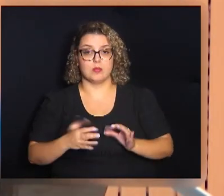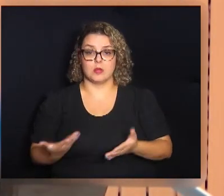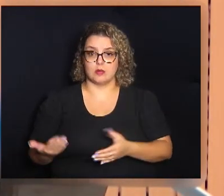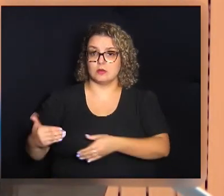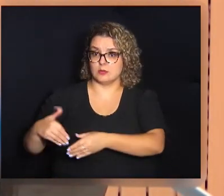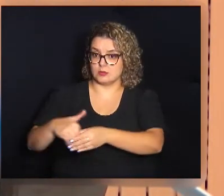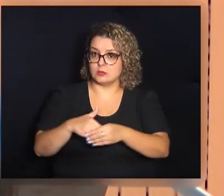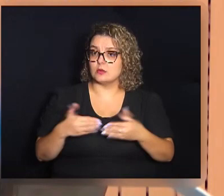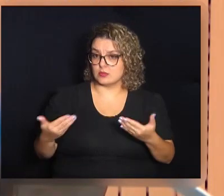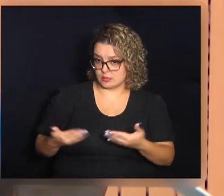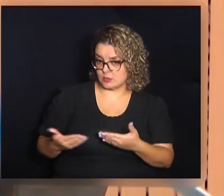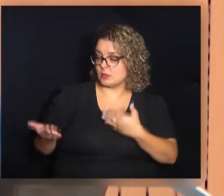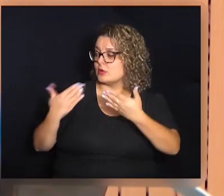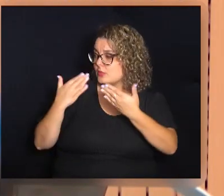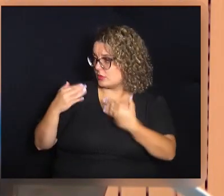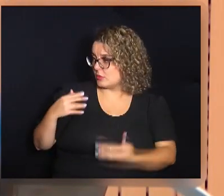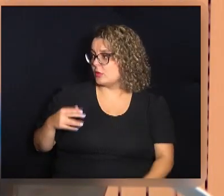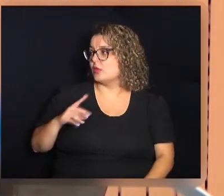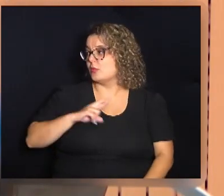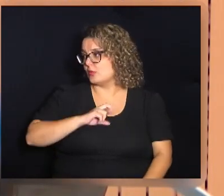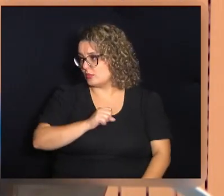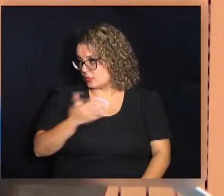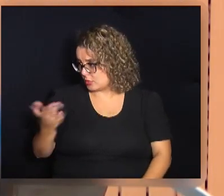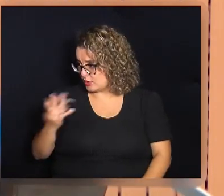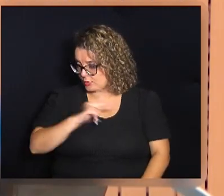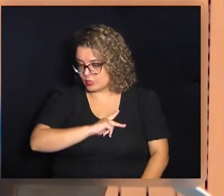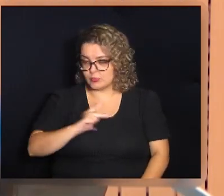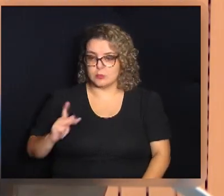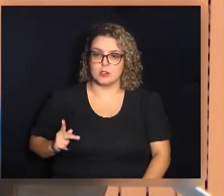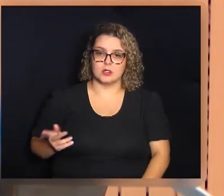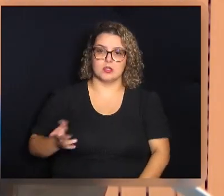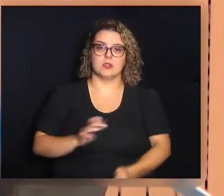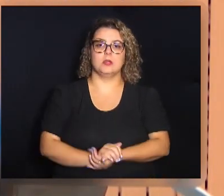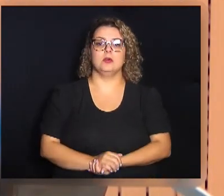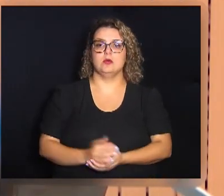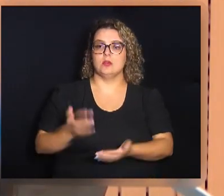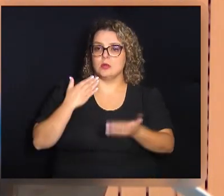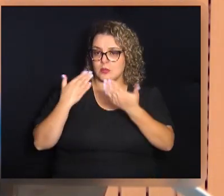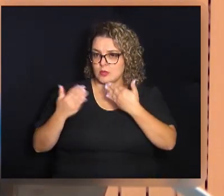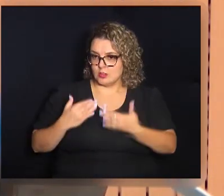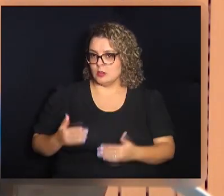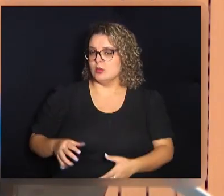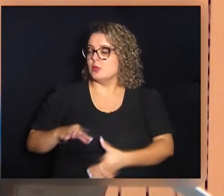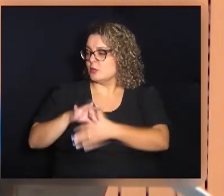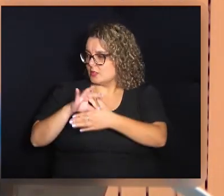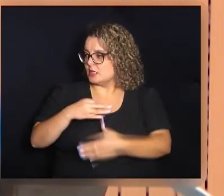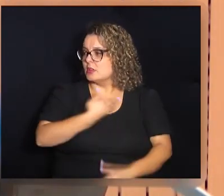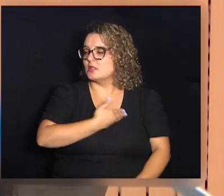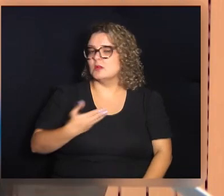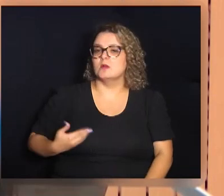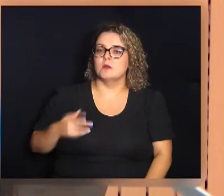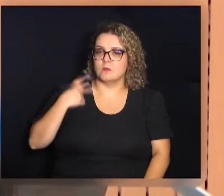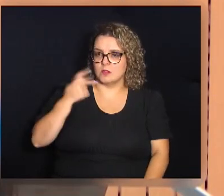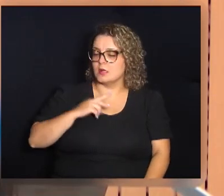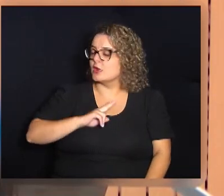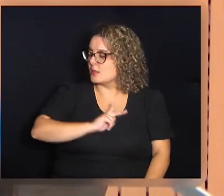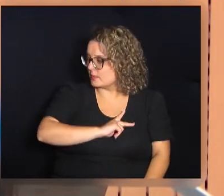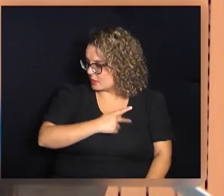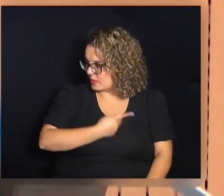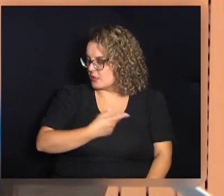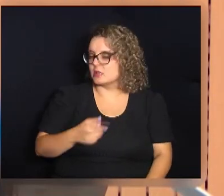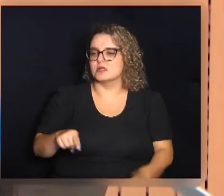votação agora. Conversei isso com o presidente Rossini, conversei com o líder do governo, com o vereador Paulo